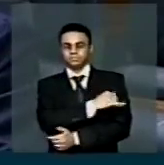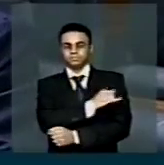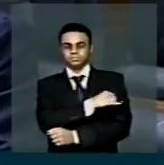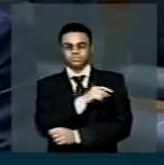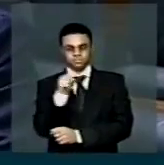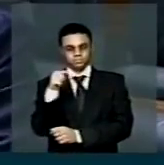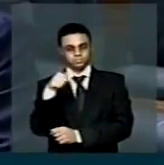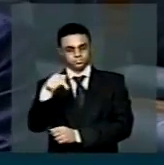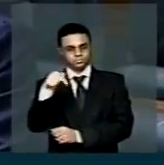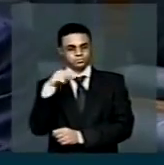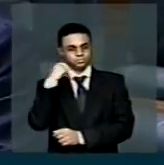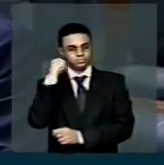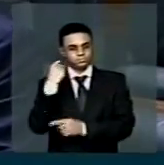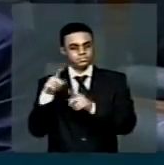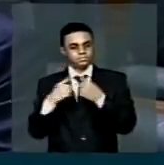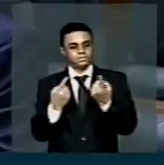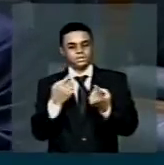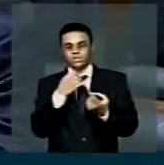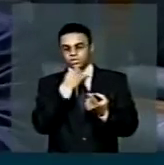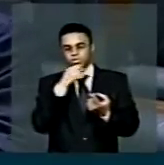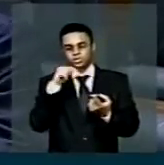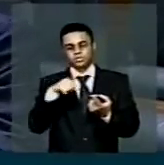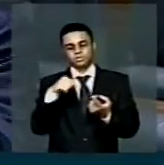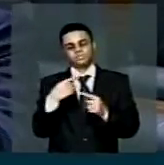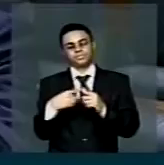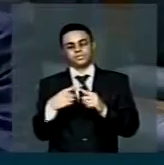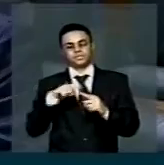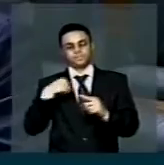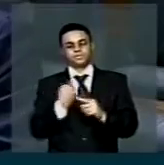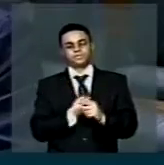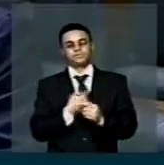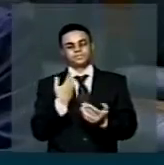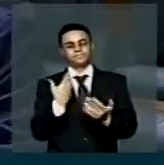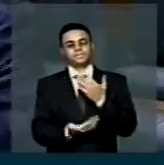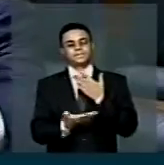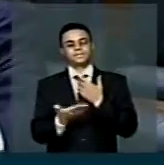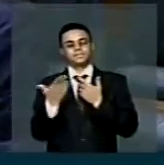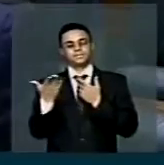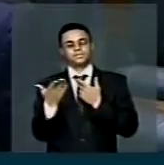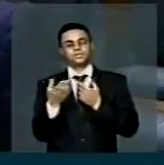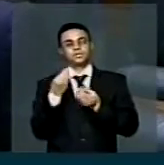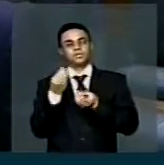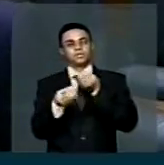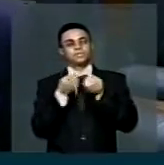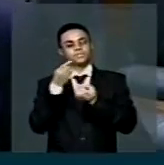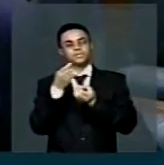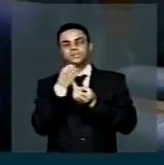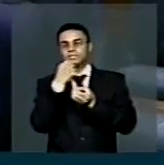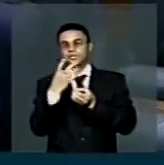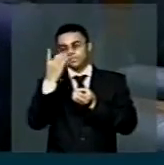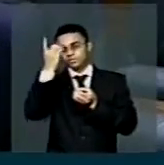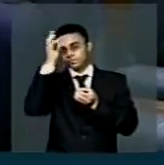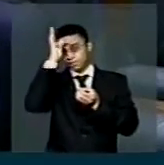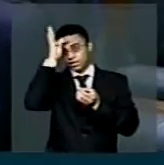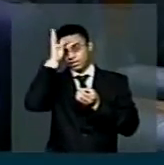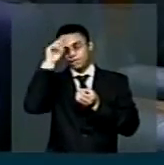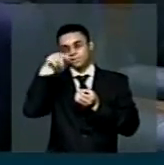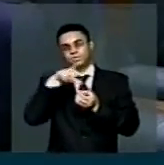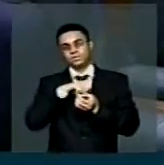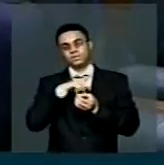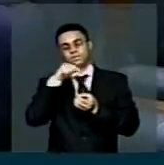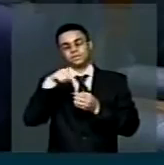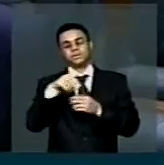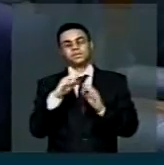Senado, mas é ruim aqui para essa casa, que essa casa vai perder o talento que Vossa Excelência emprestou nessa casa. Vossa Excelência tem